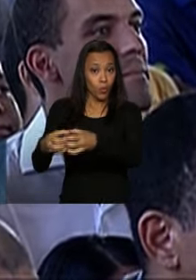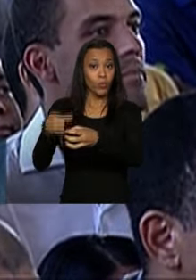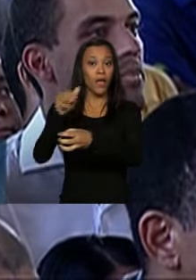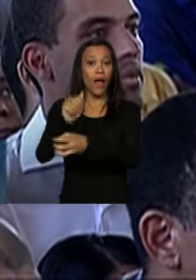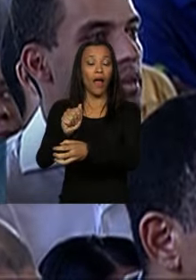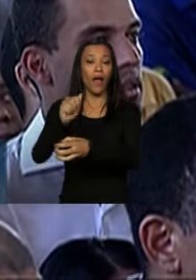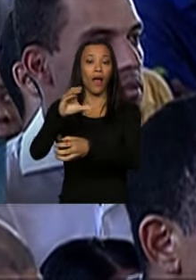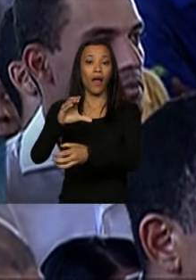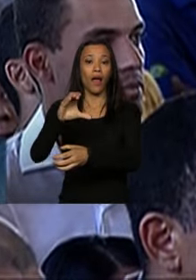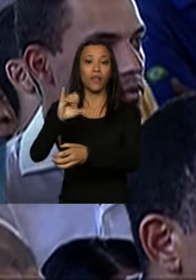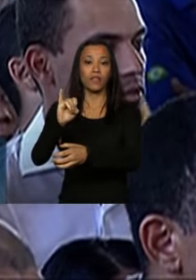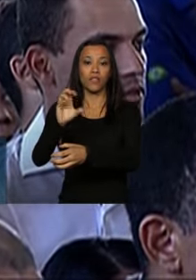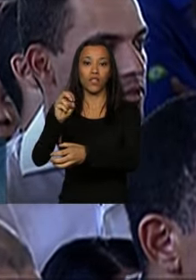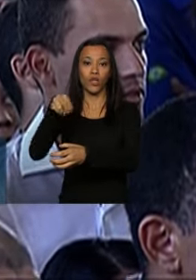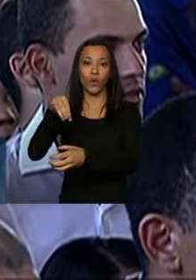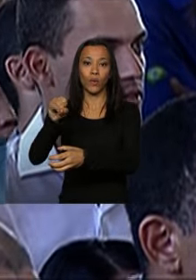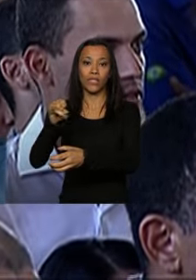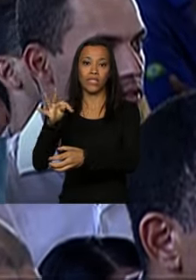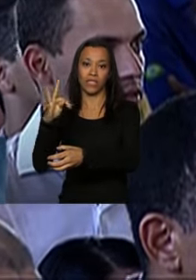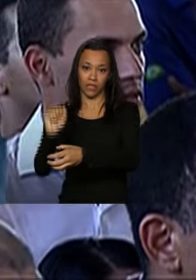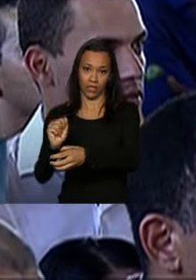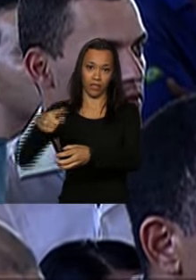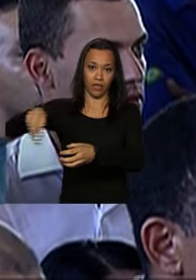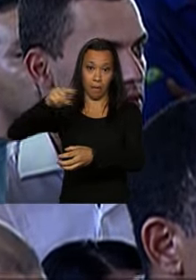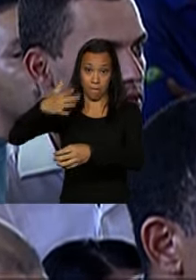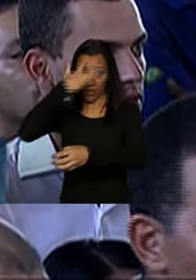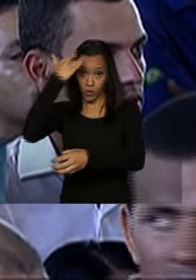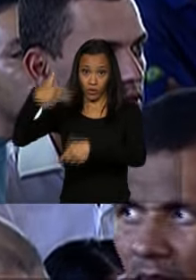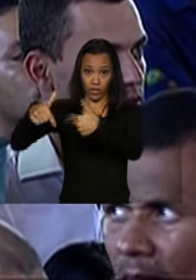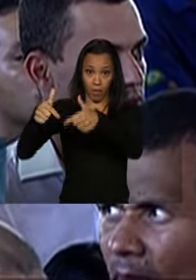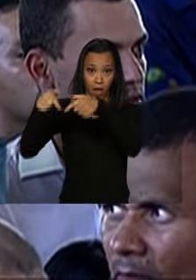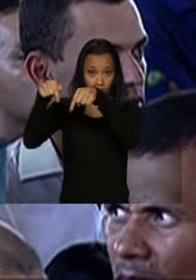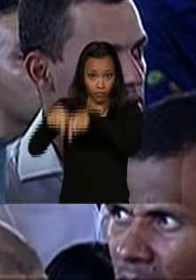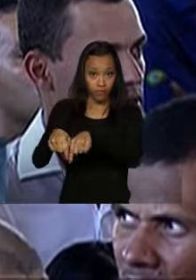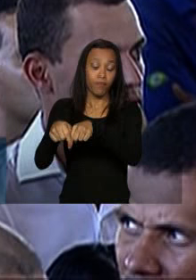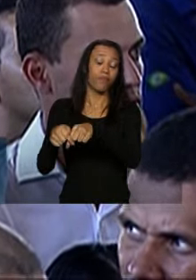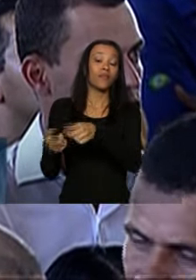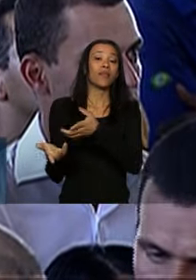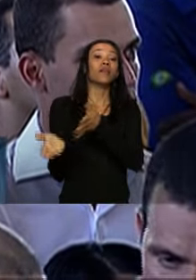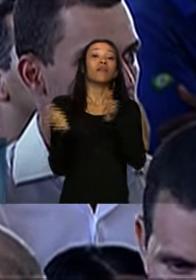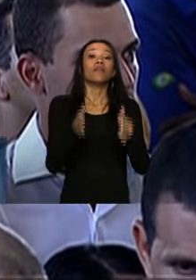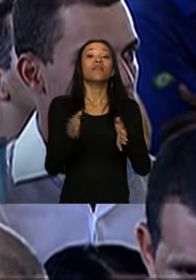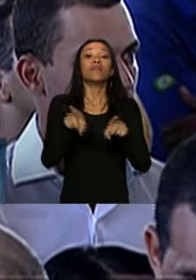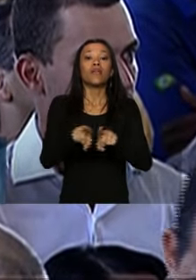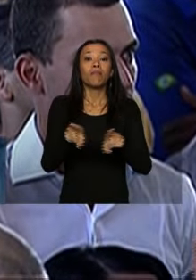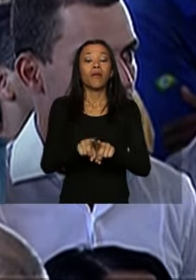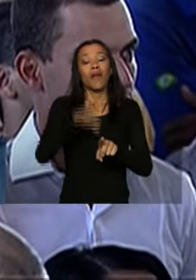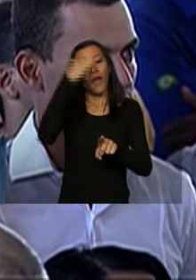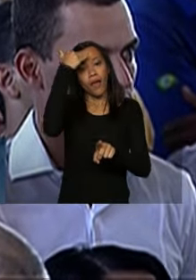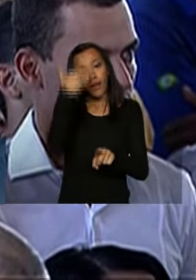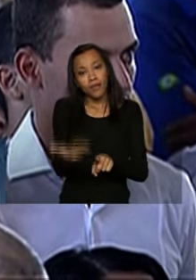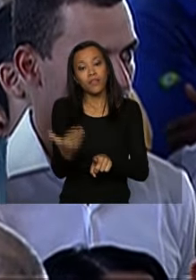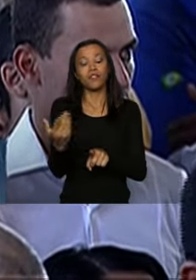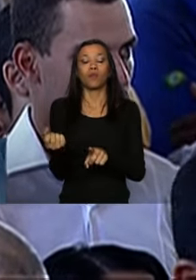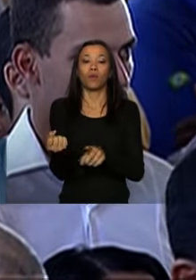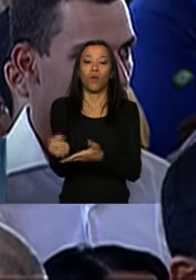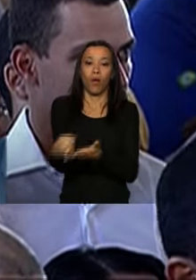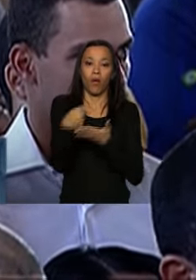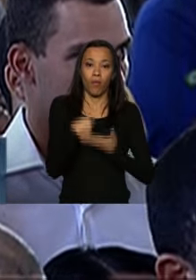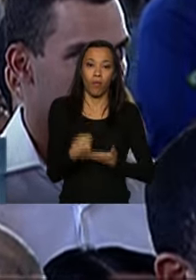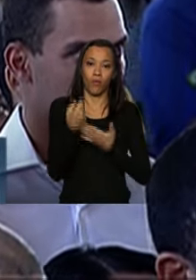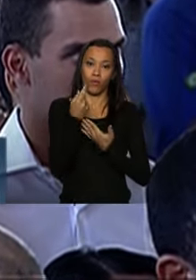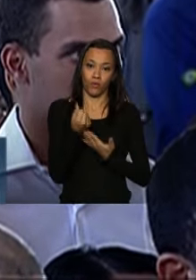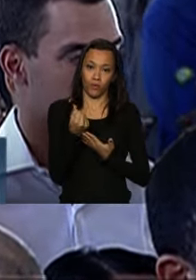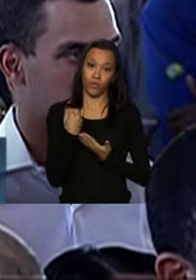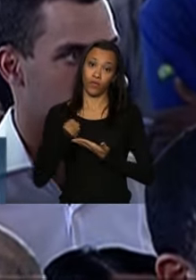por acreditar e tornar a realidade um sonho de muitos brasileiros, especialmente os pernambucanos. Agradeço pelo seu suporte financeiro concedido